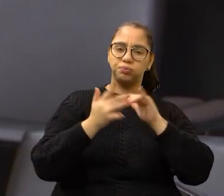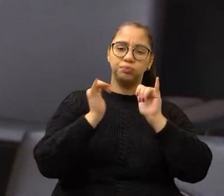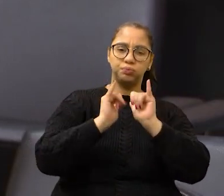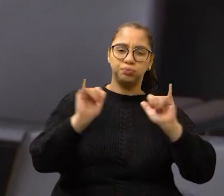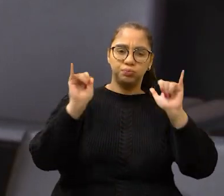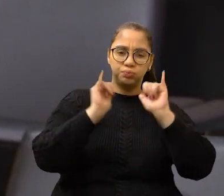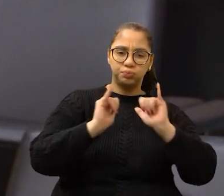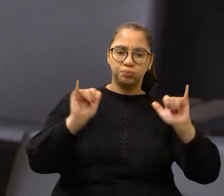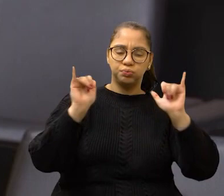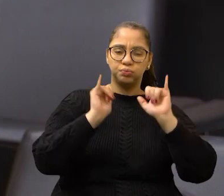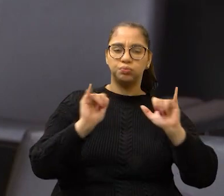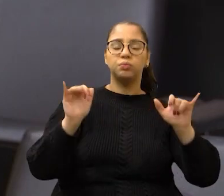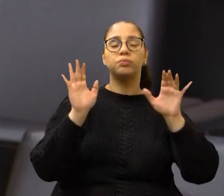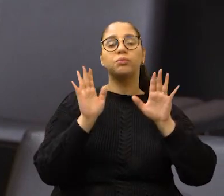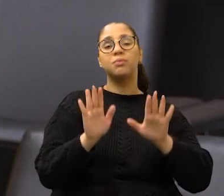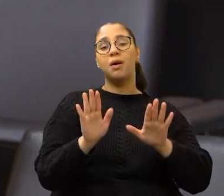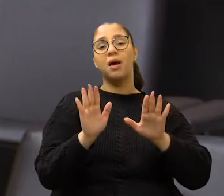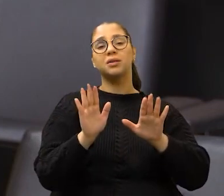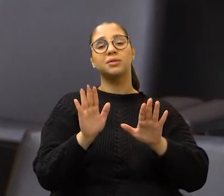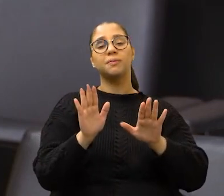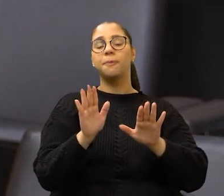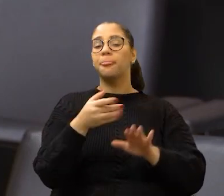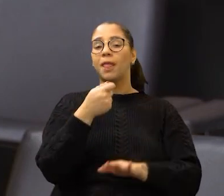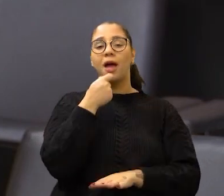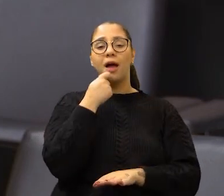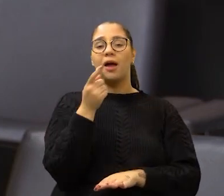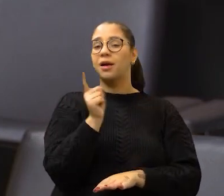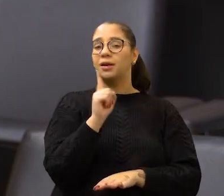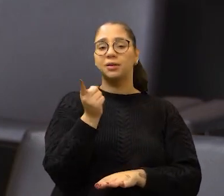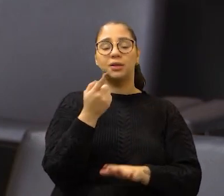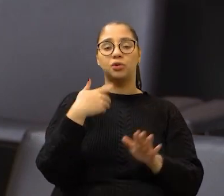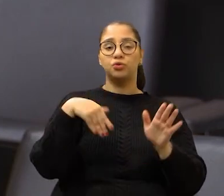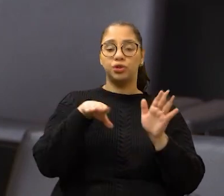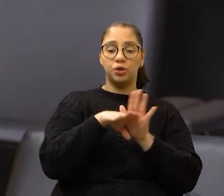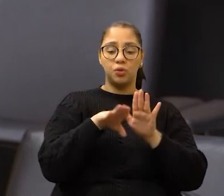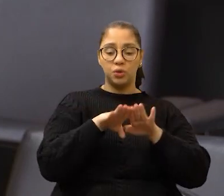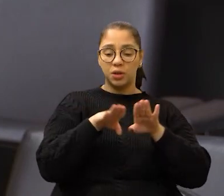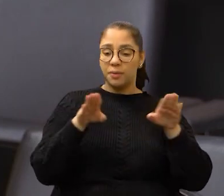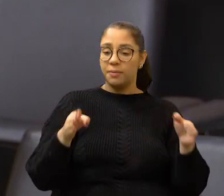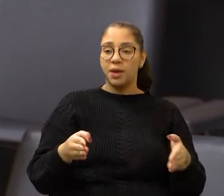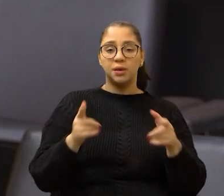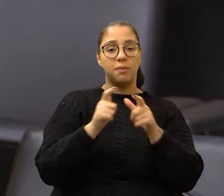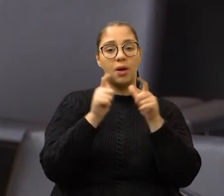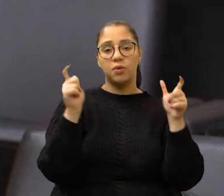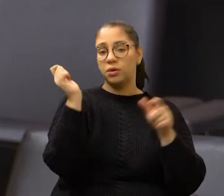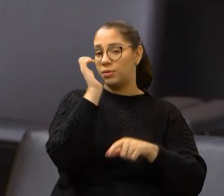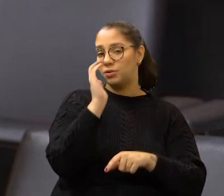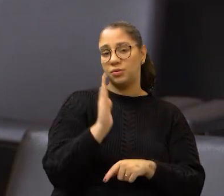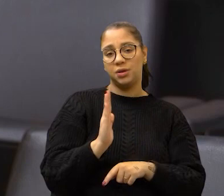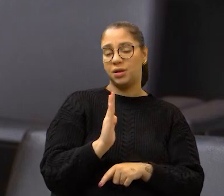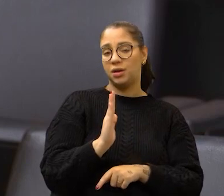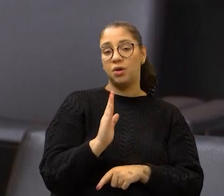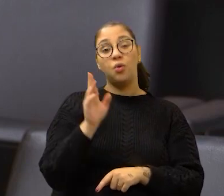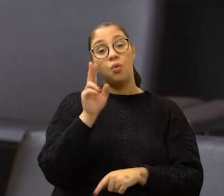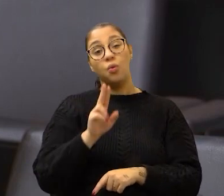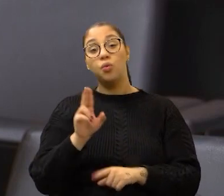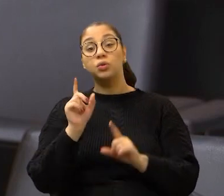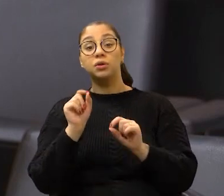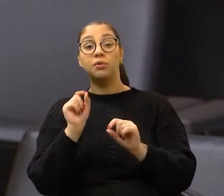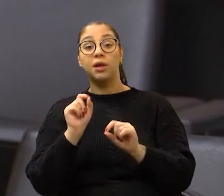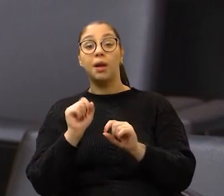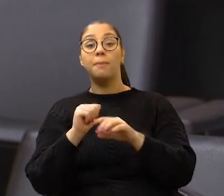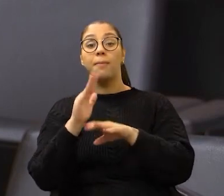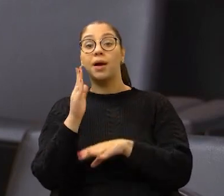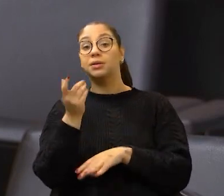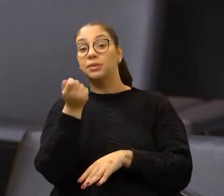mídias sociais, mas que está muito longe ainda da mesa de muitos brasileiros. Muitos já usam mais